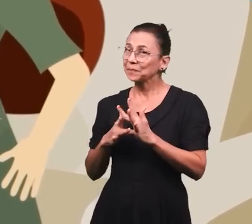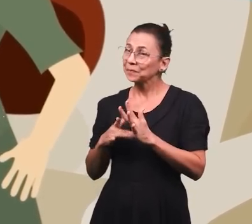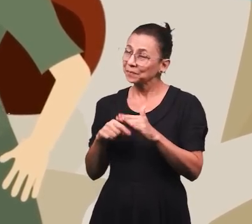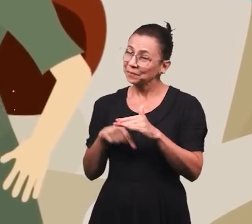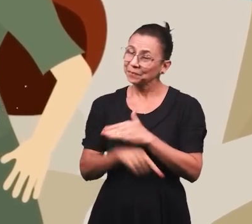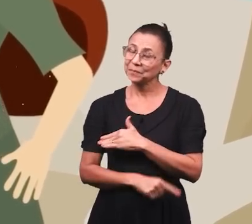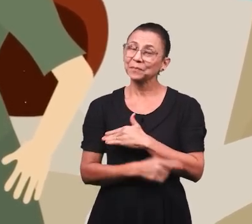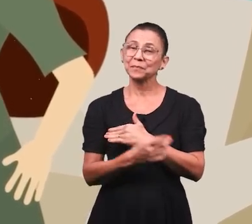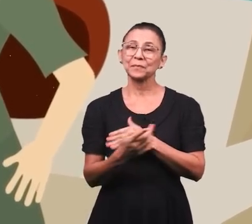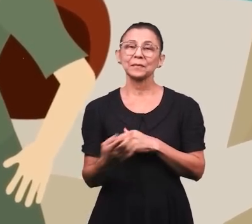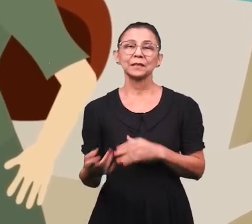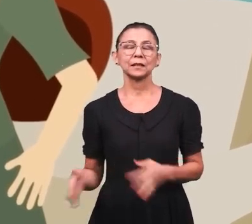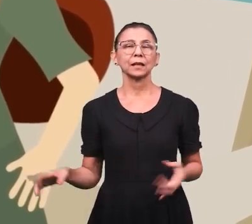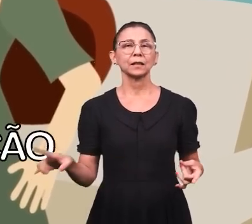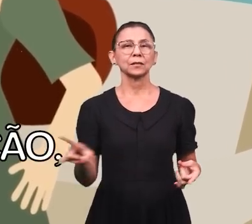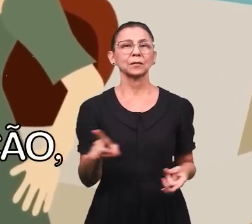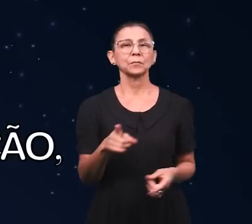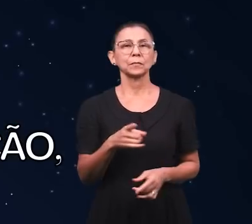conhecer.